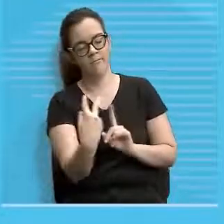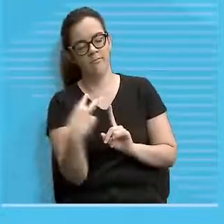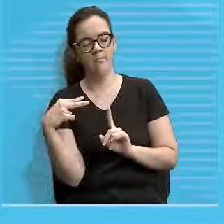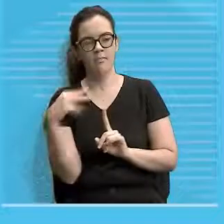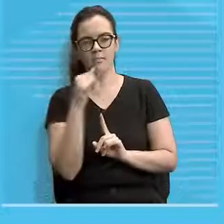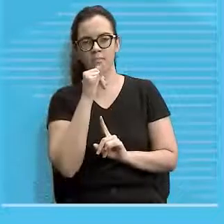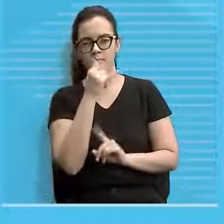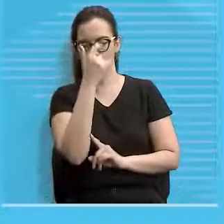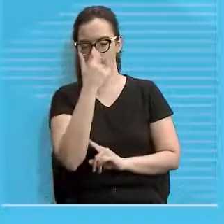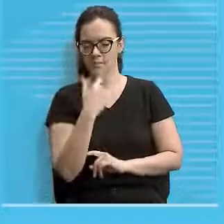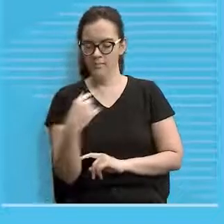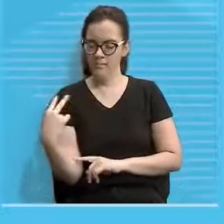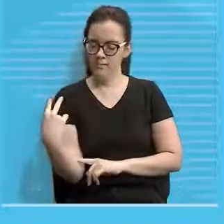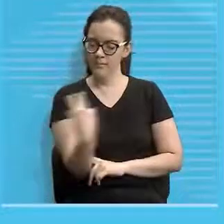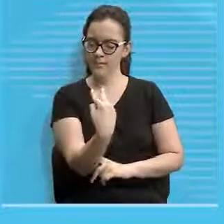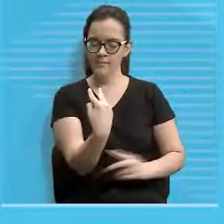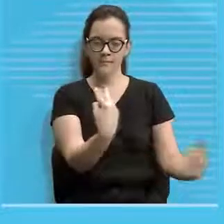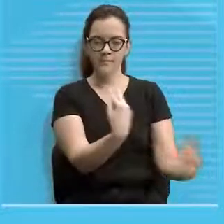mesmos?